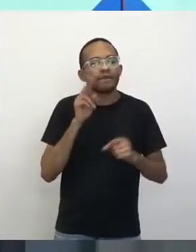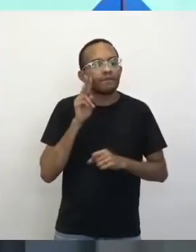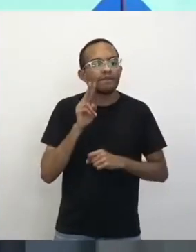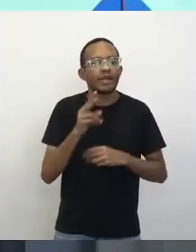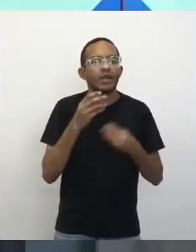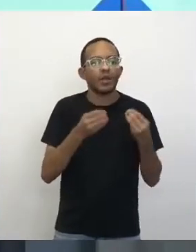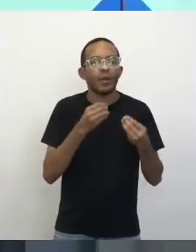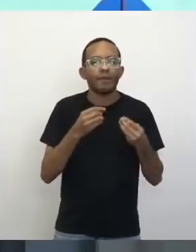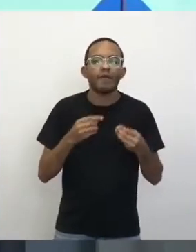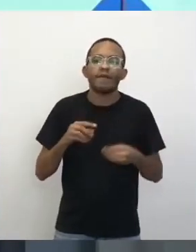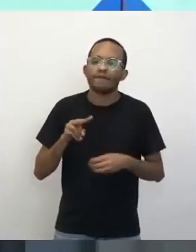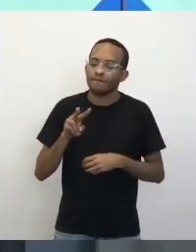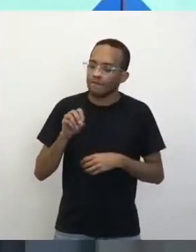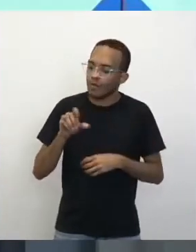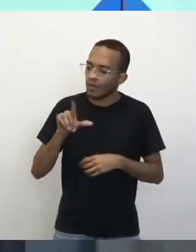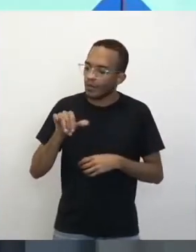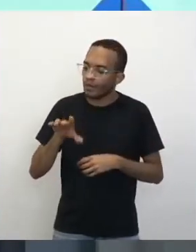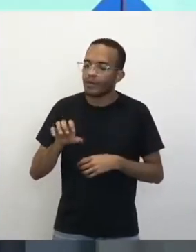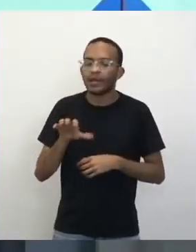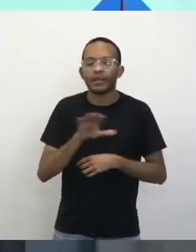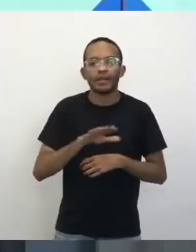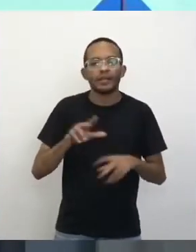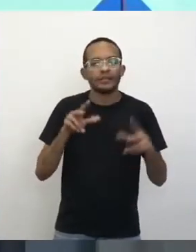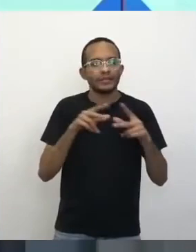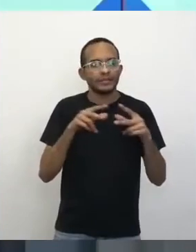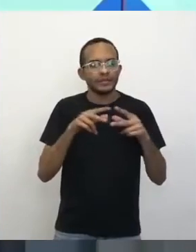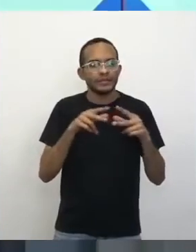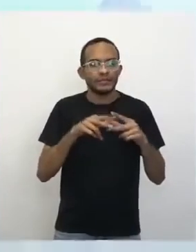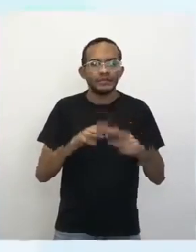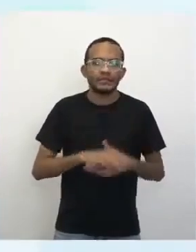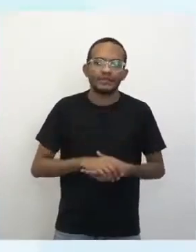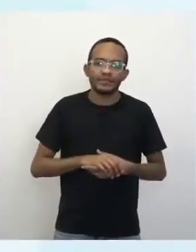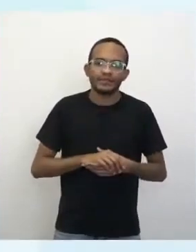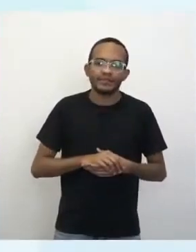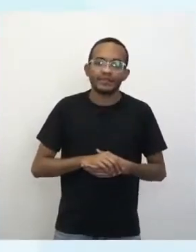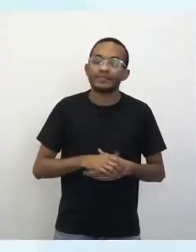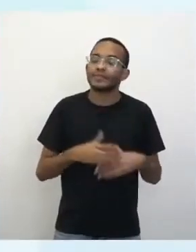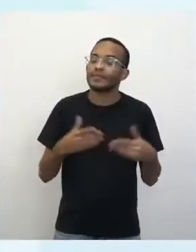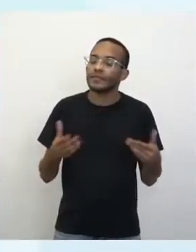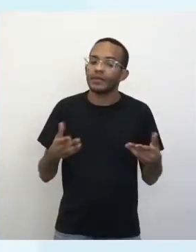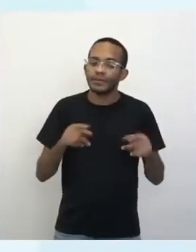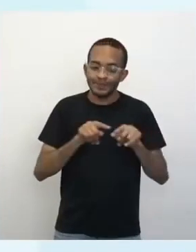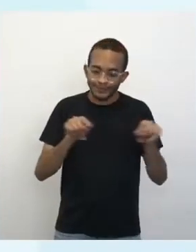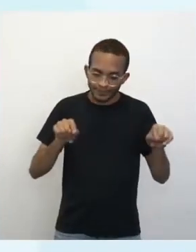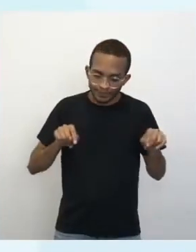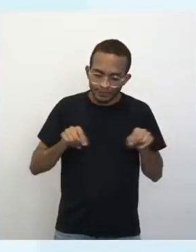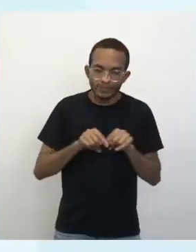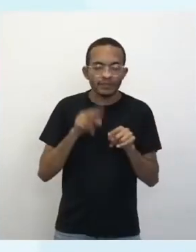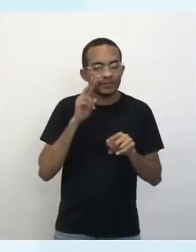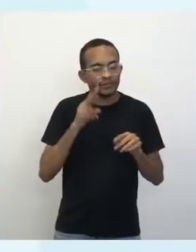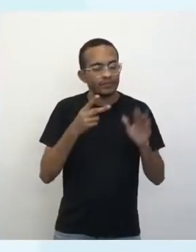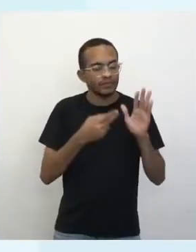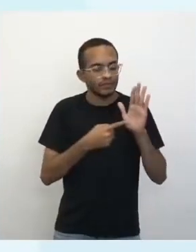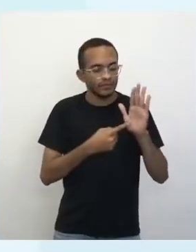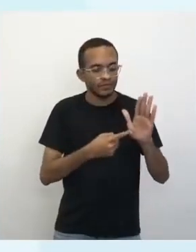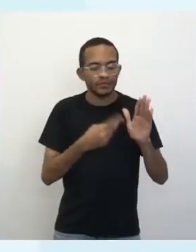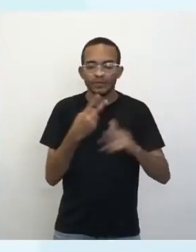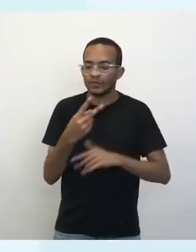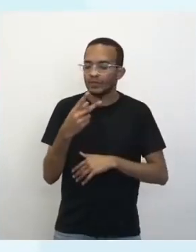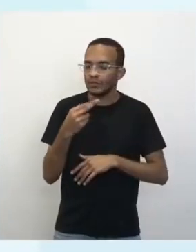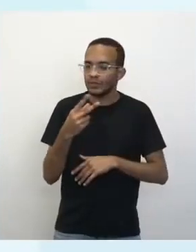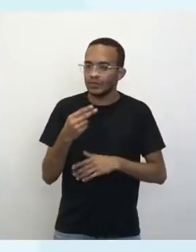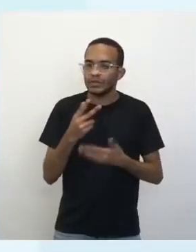ver o volume da pirâmide de base quadrada. Aqui eu coloquei 2 desenhos para vocês.